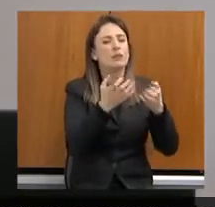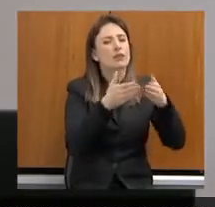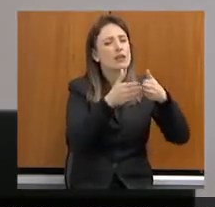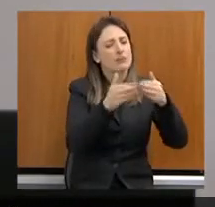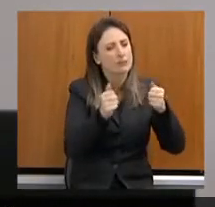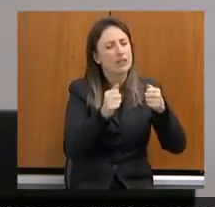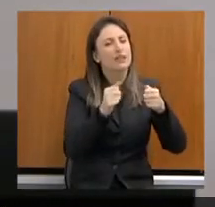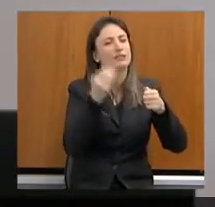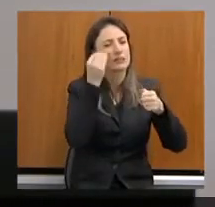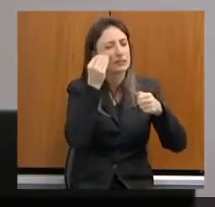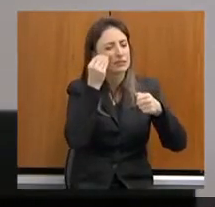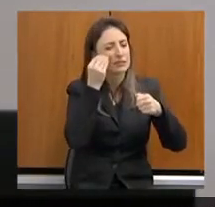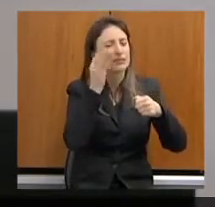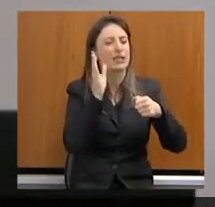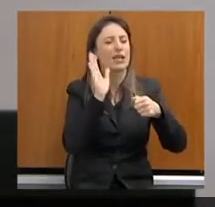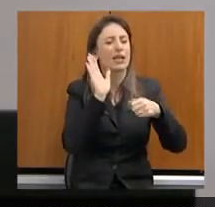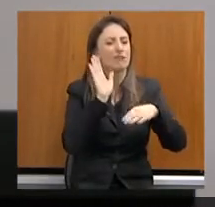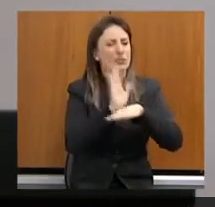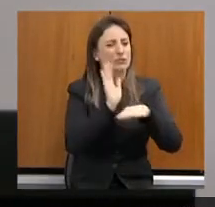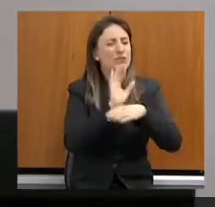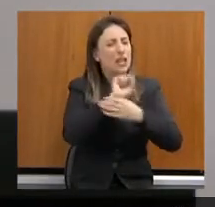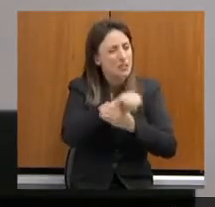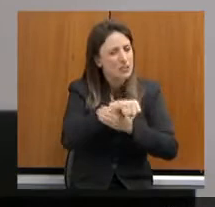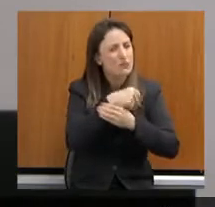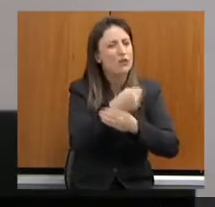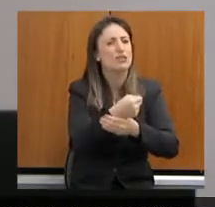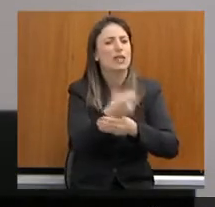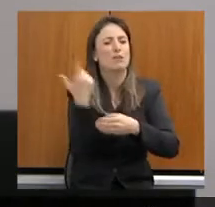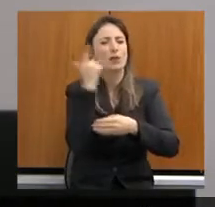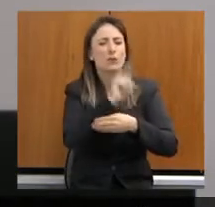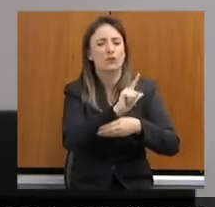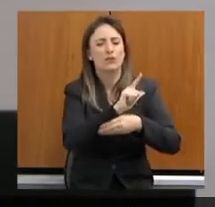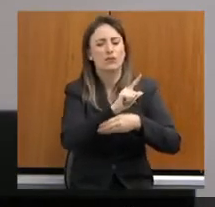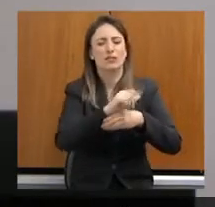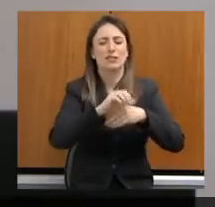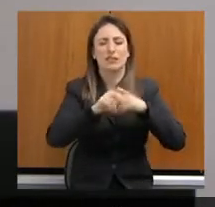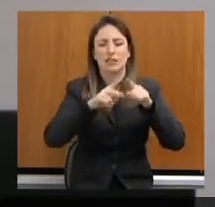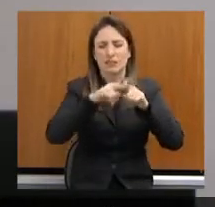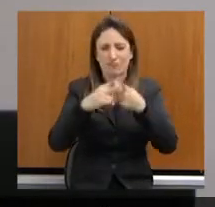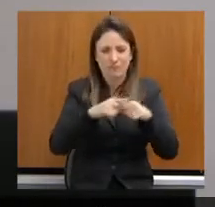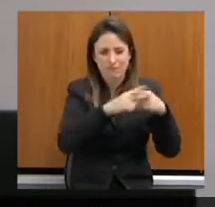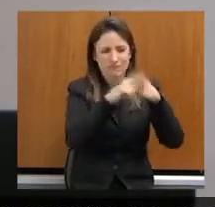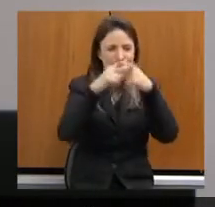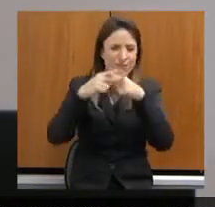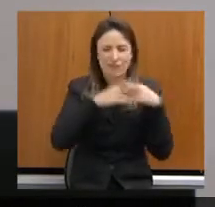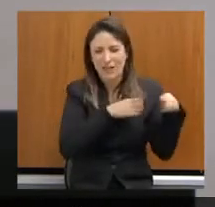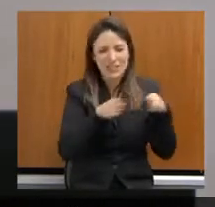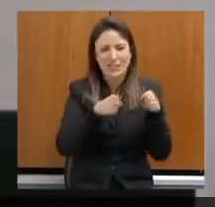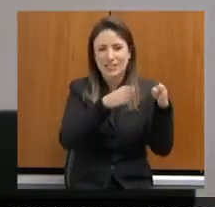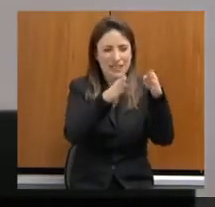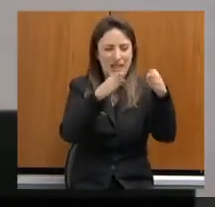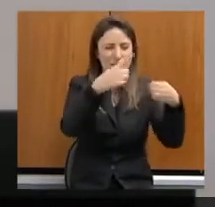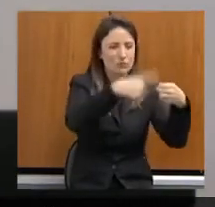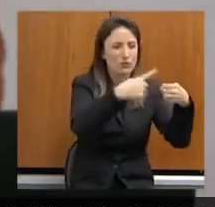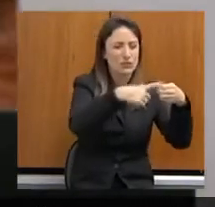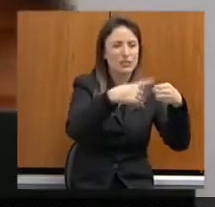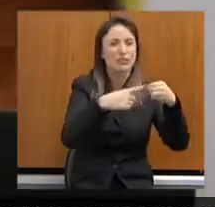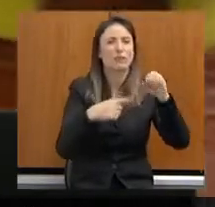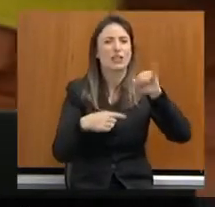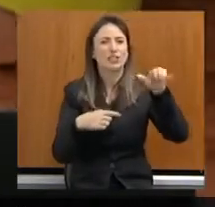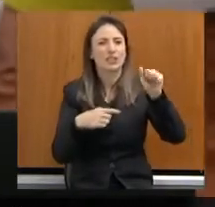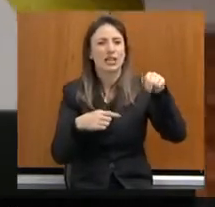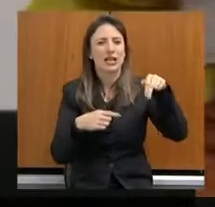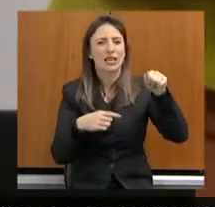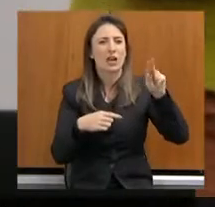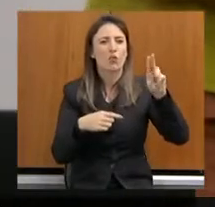esforços para recapeamento da estrada entre o município de Jaú Janaúba e Matias